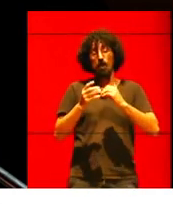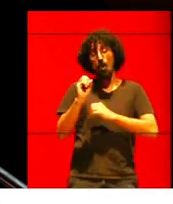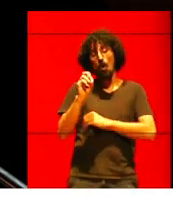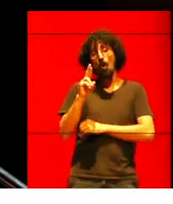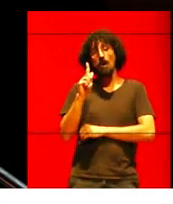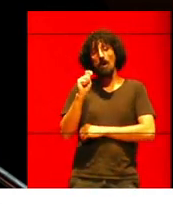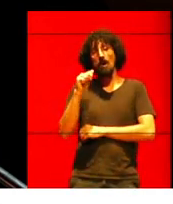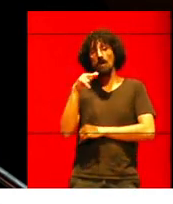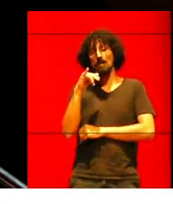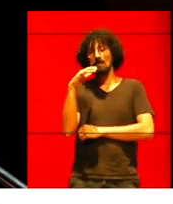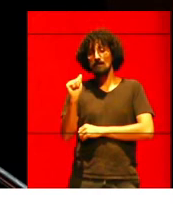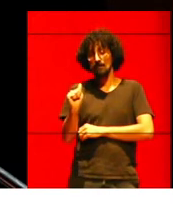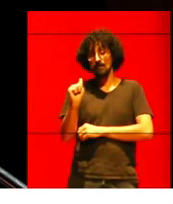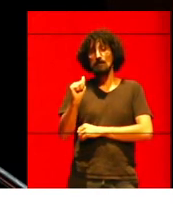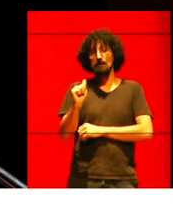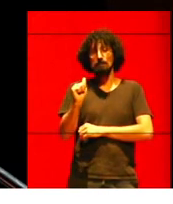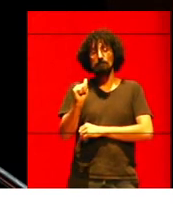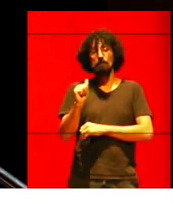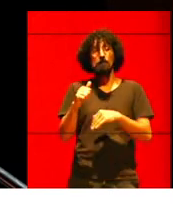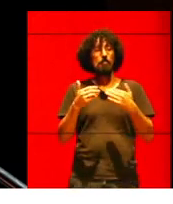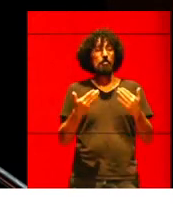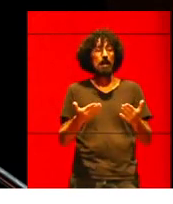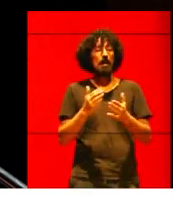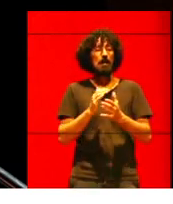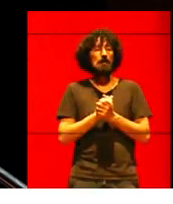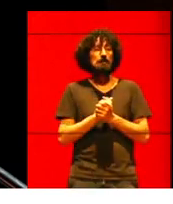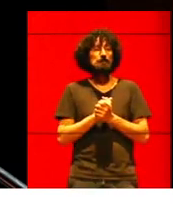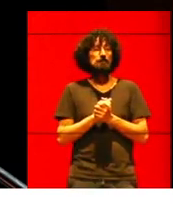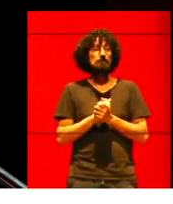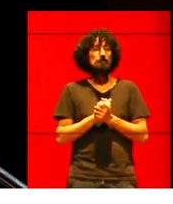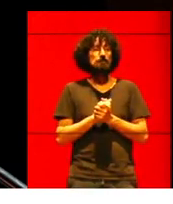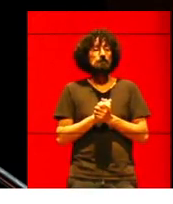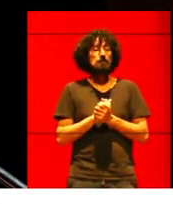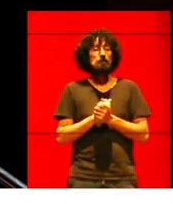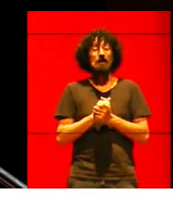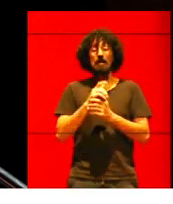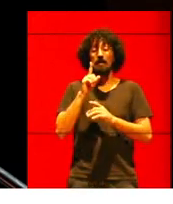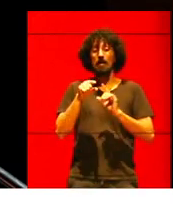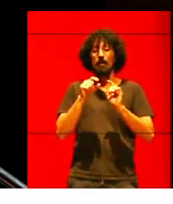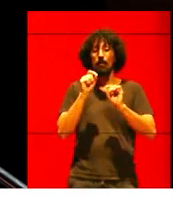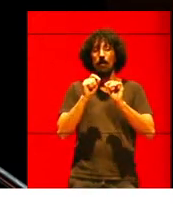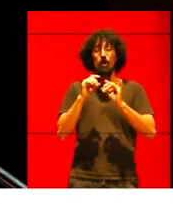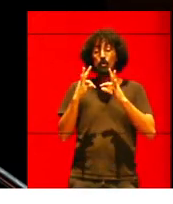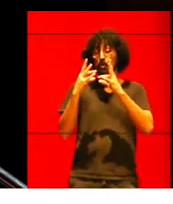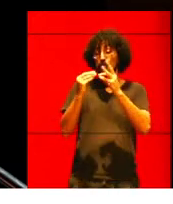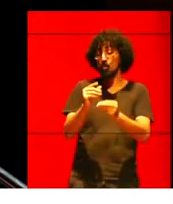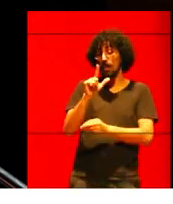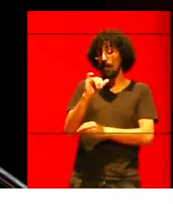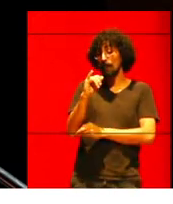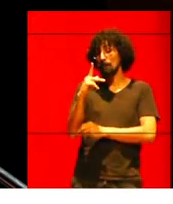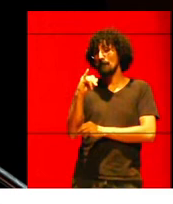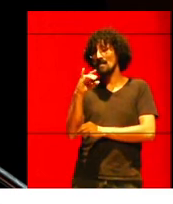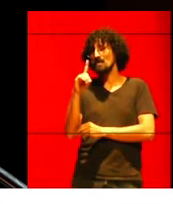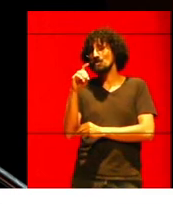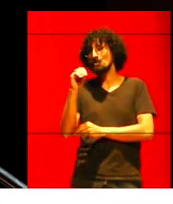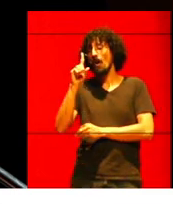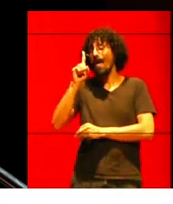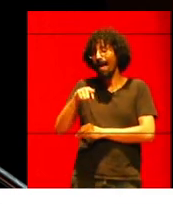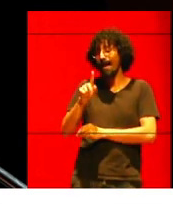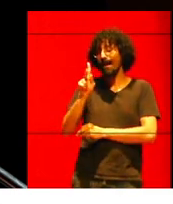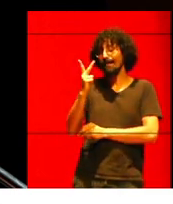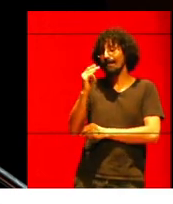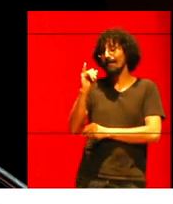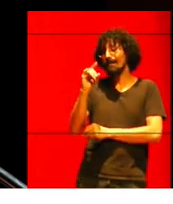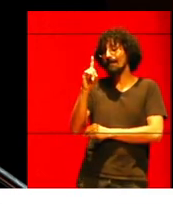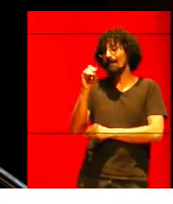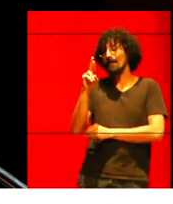tem a natureza também hidrofóbica. Todos os lipídios são hidrofóbicos. Eles tendem a não se misturar